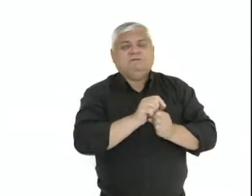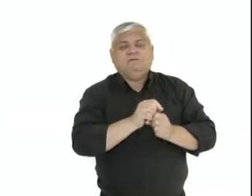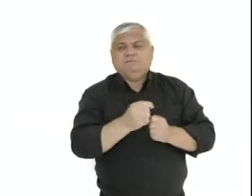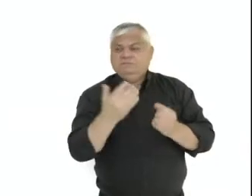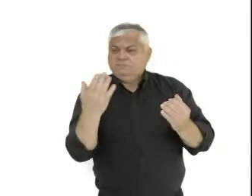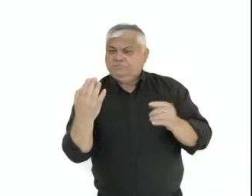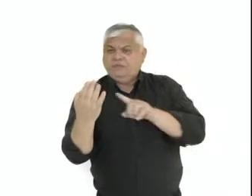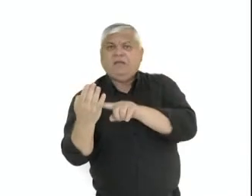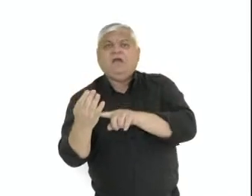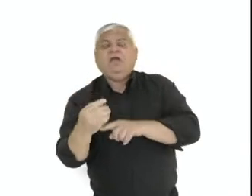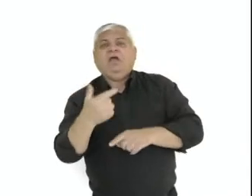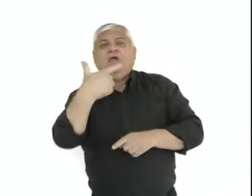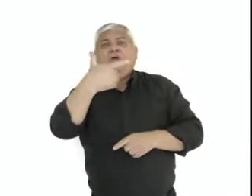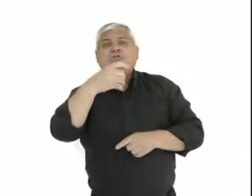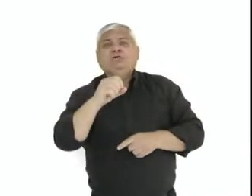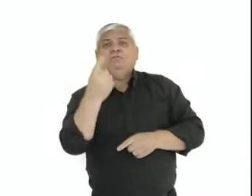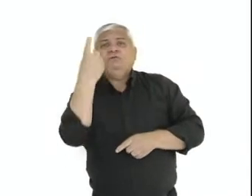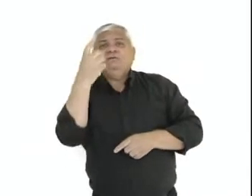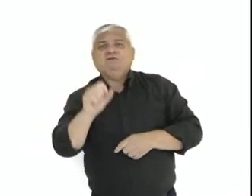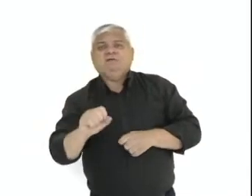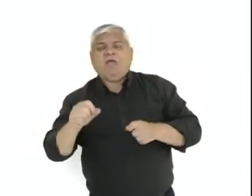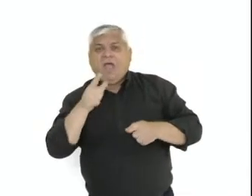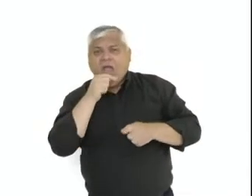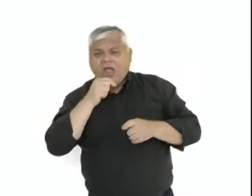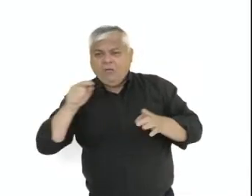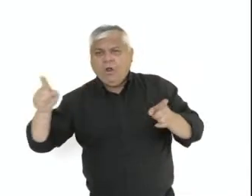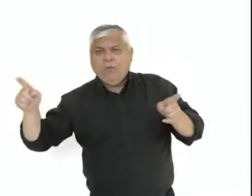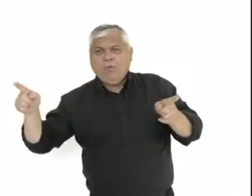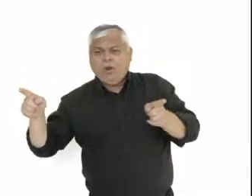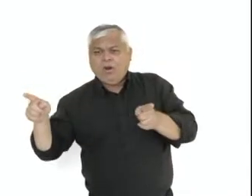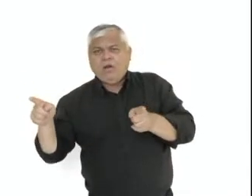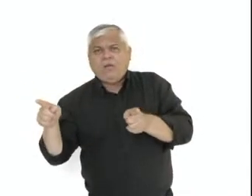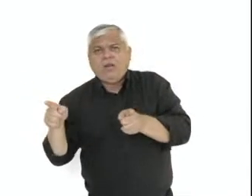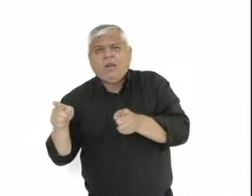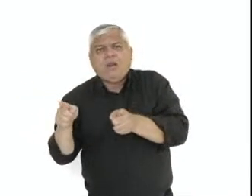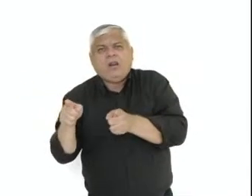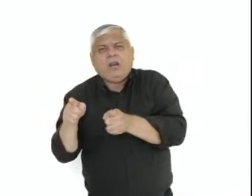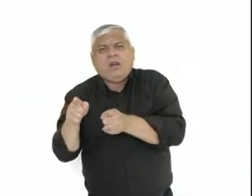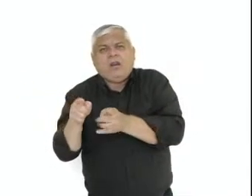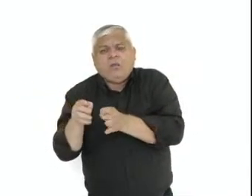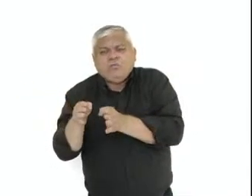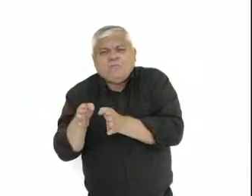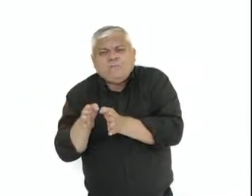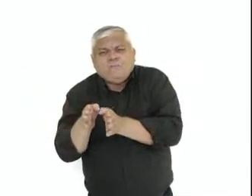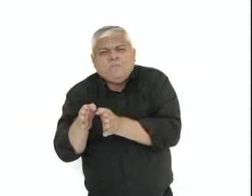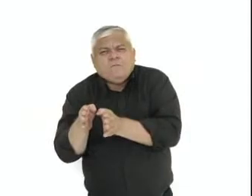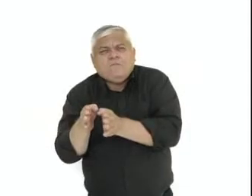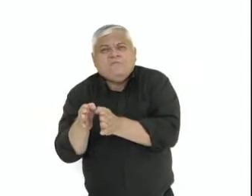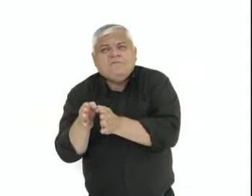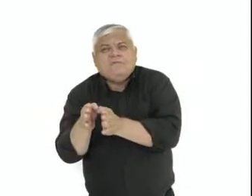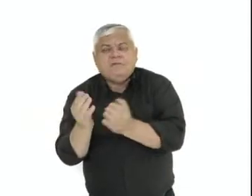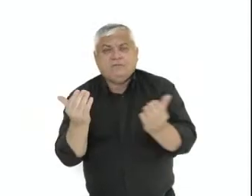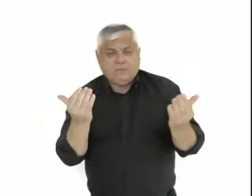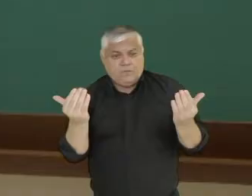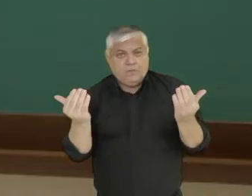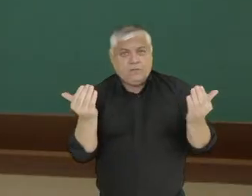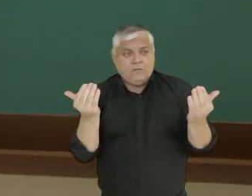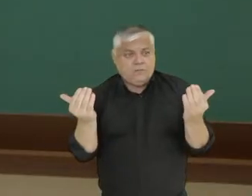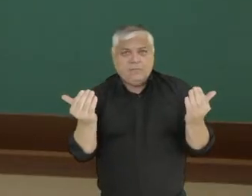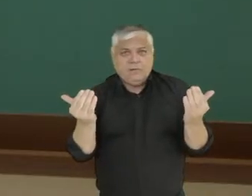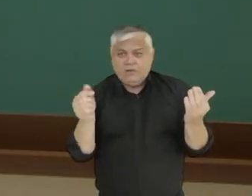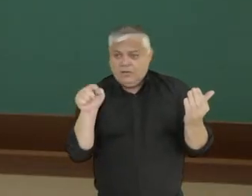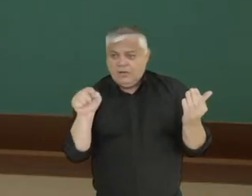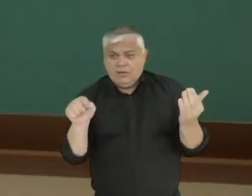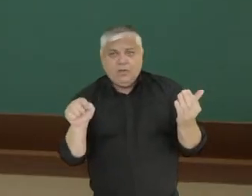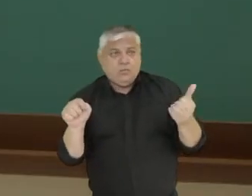corpo hídrico ele diminuiu. Então, realizando a comparação dessas duas imagens, é possível de se perceber